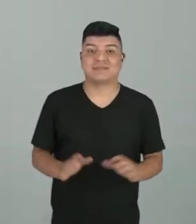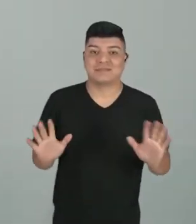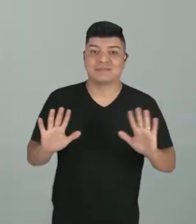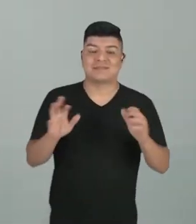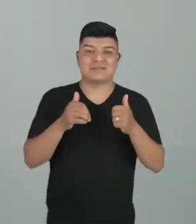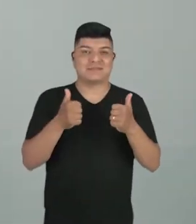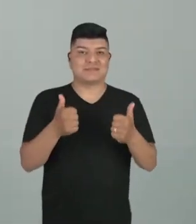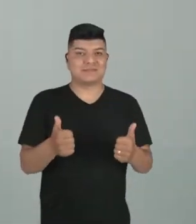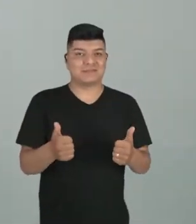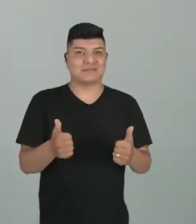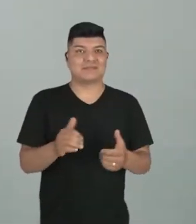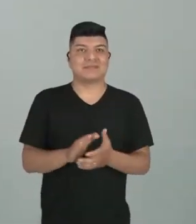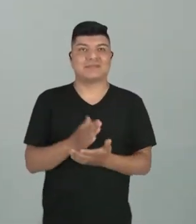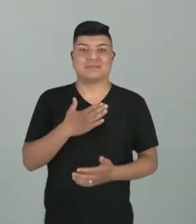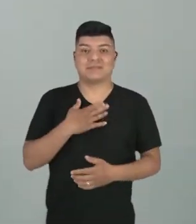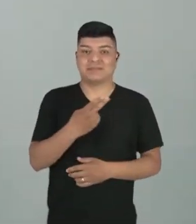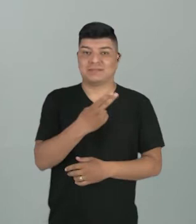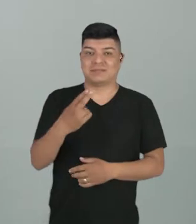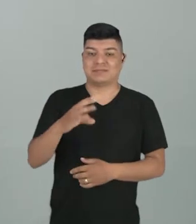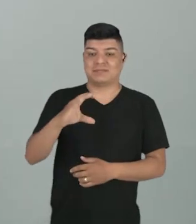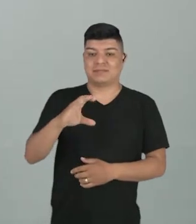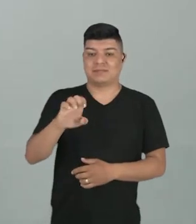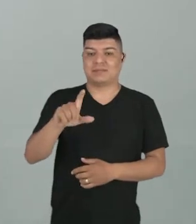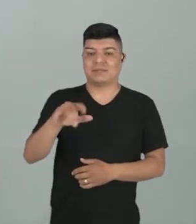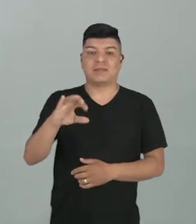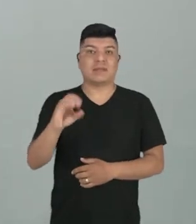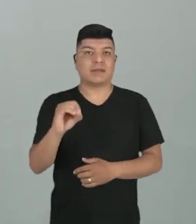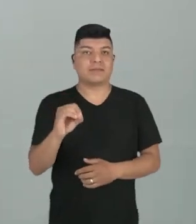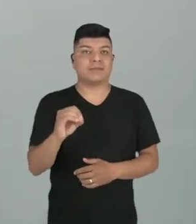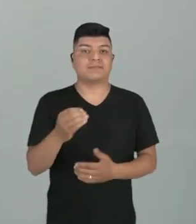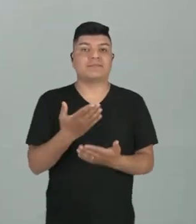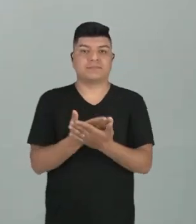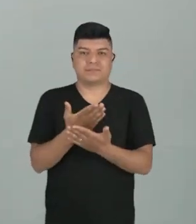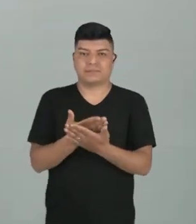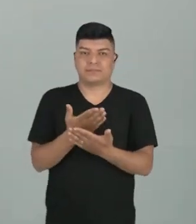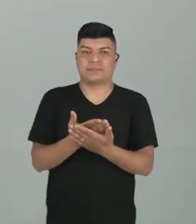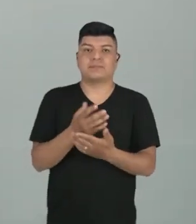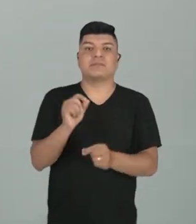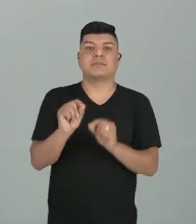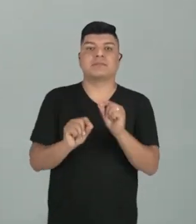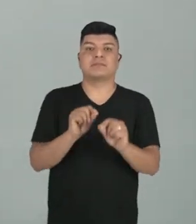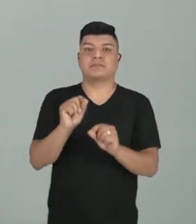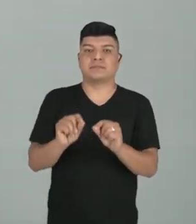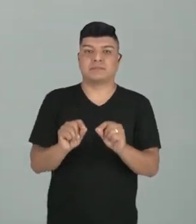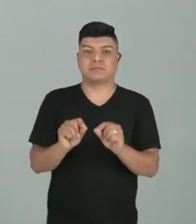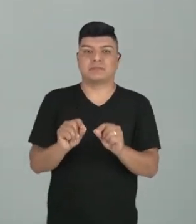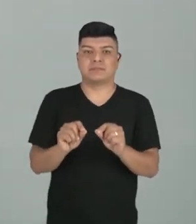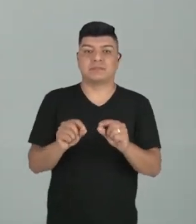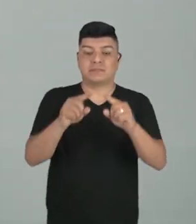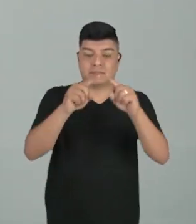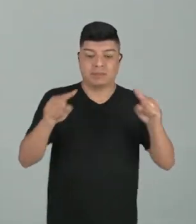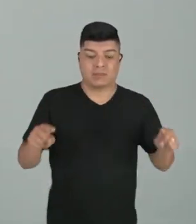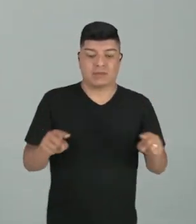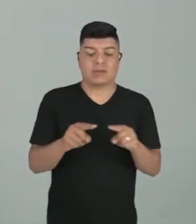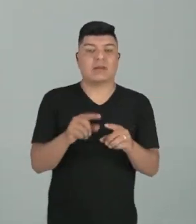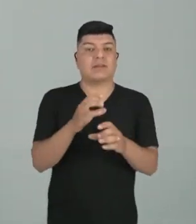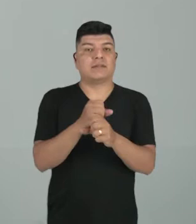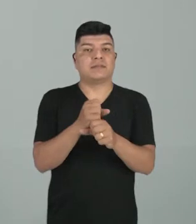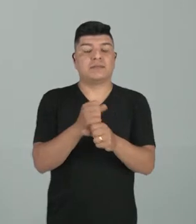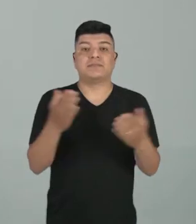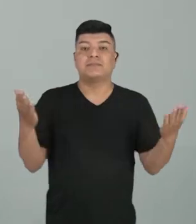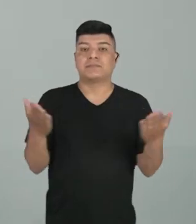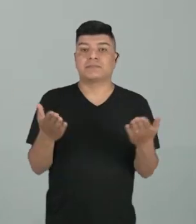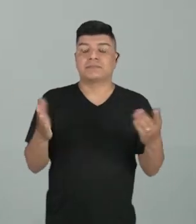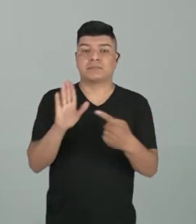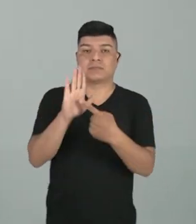Olá, tudo bem? Meu nome é Célio e nessa série de aula nós estamos trabalhando trigonometria e hoje nós